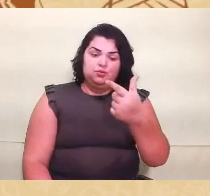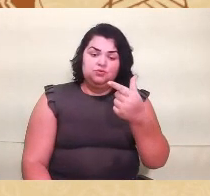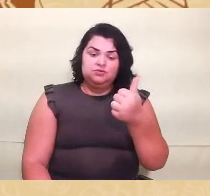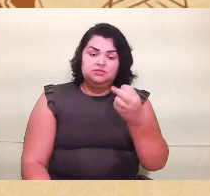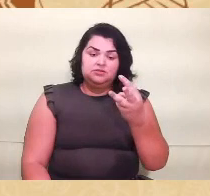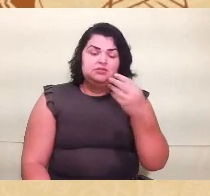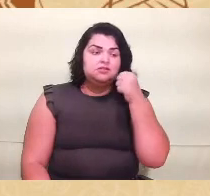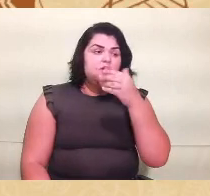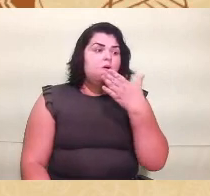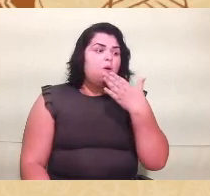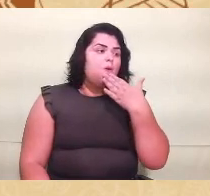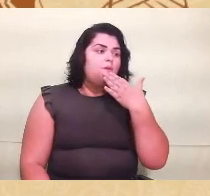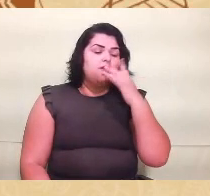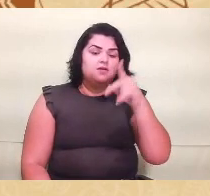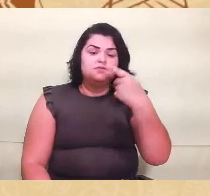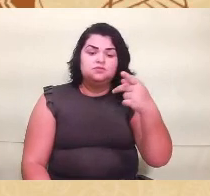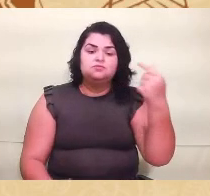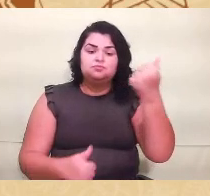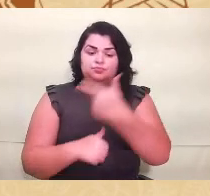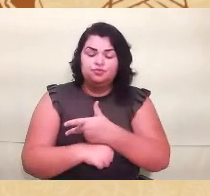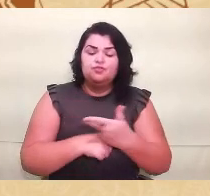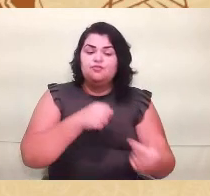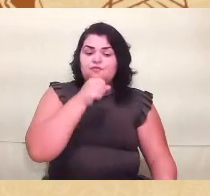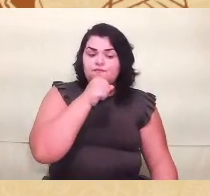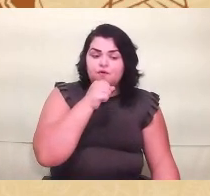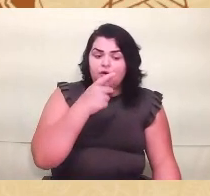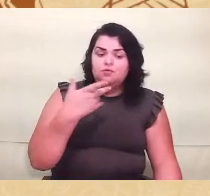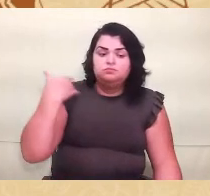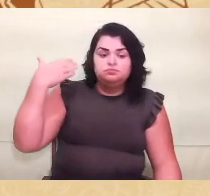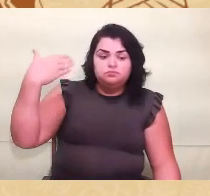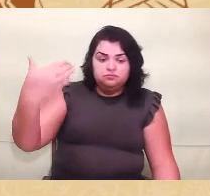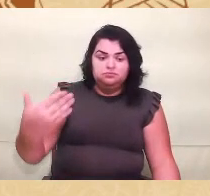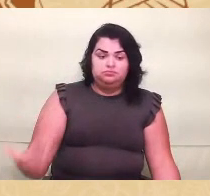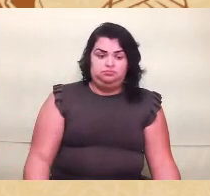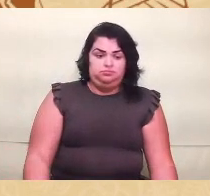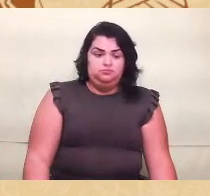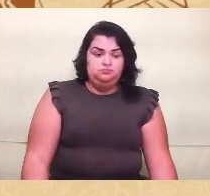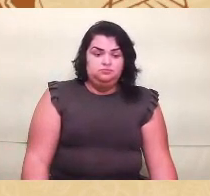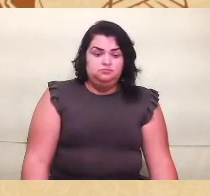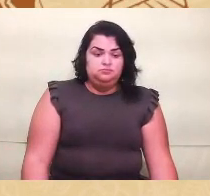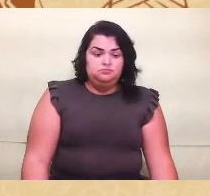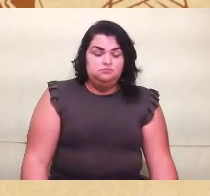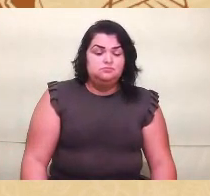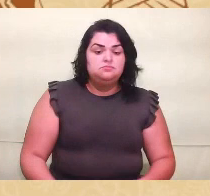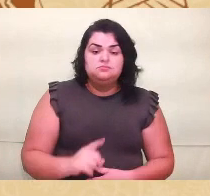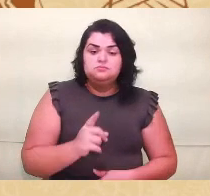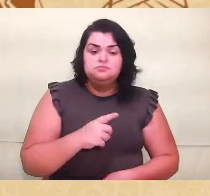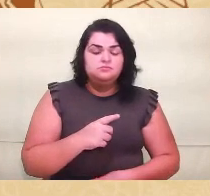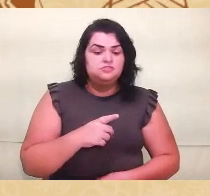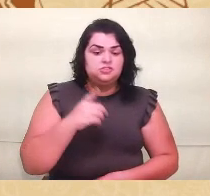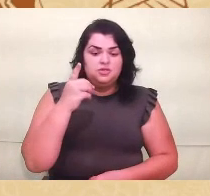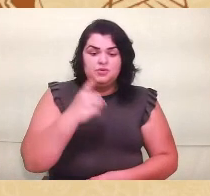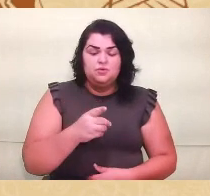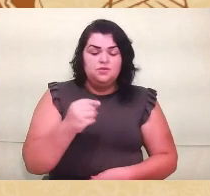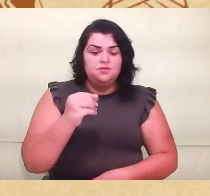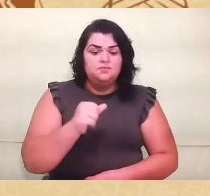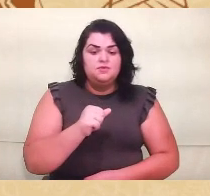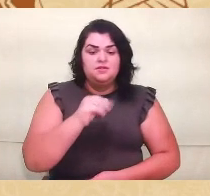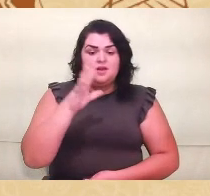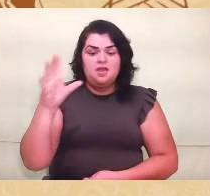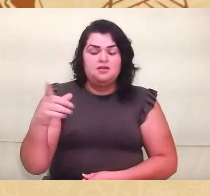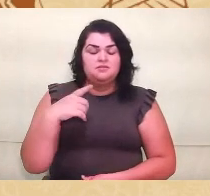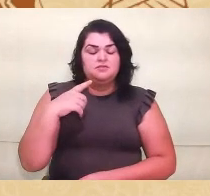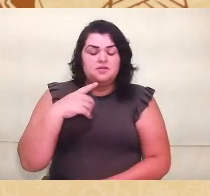sua avó, bisavó, pega lá sua dente de cachorro. Por que a gente não encontra tão claramente a presença